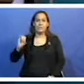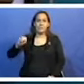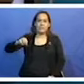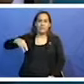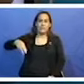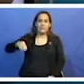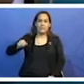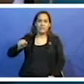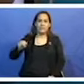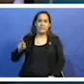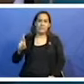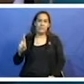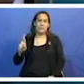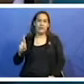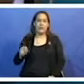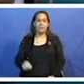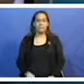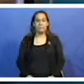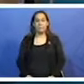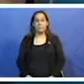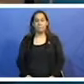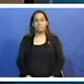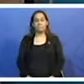ar. O A e o R.